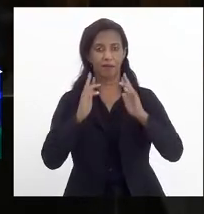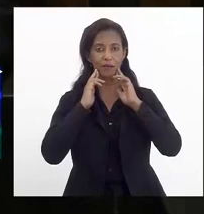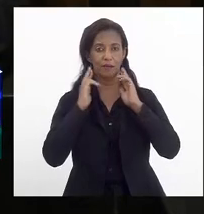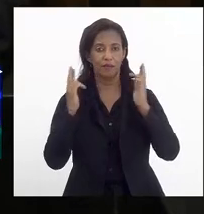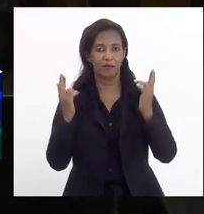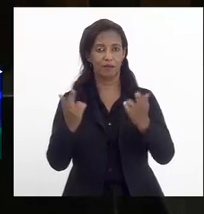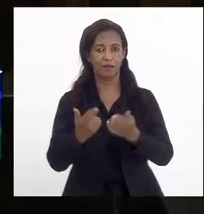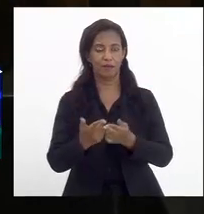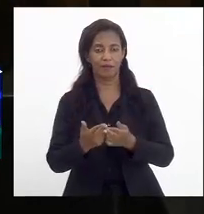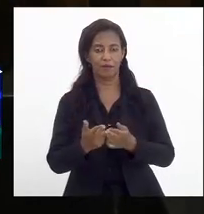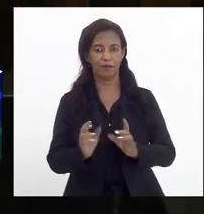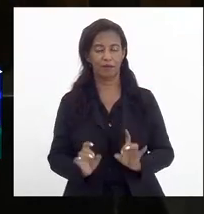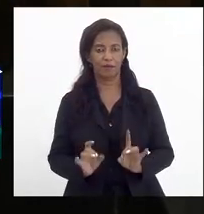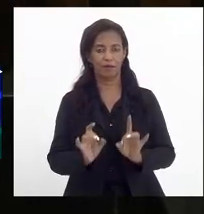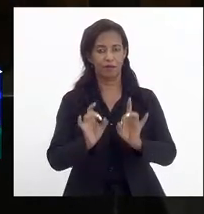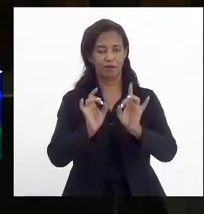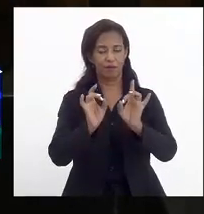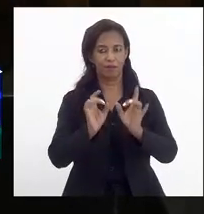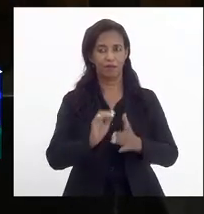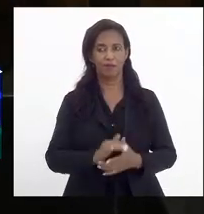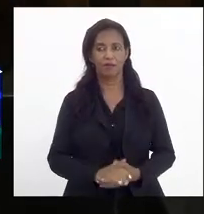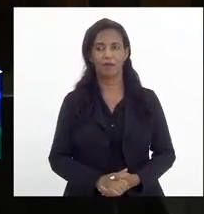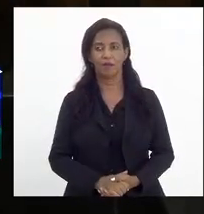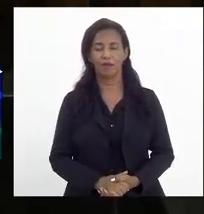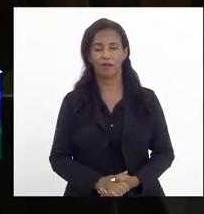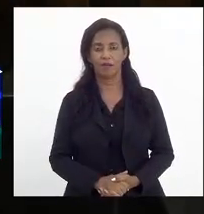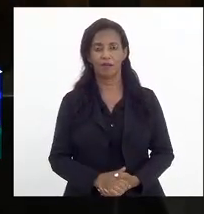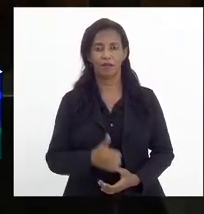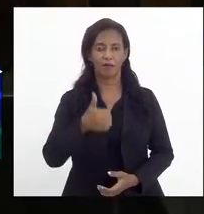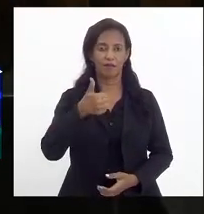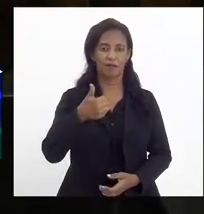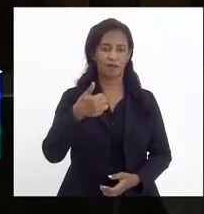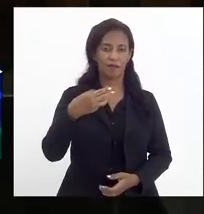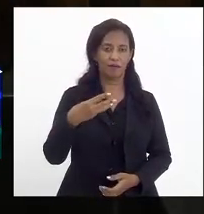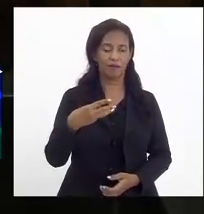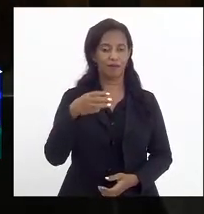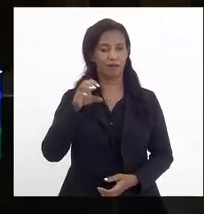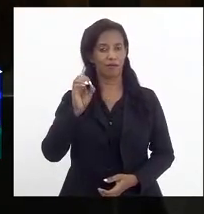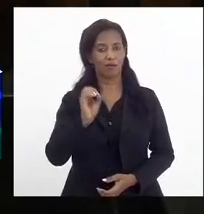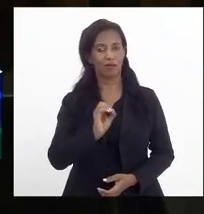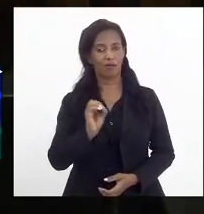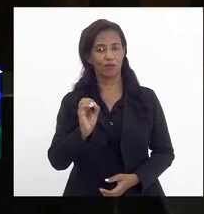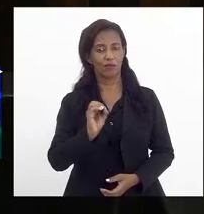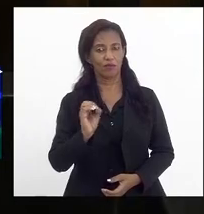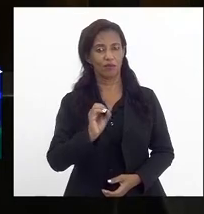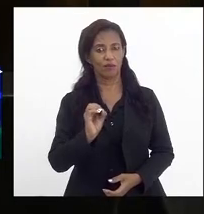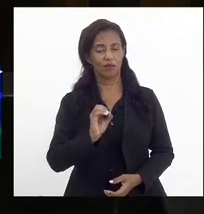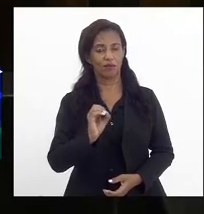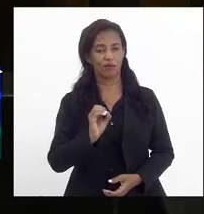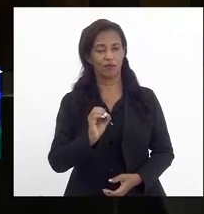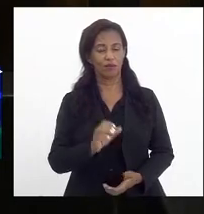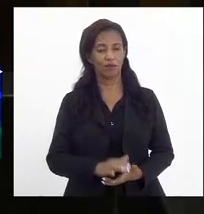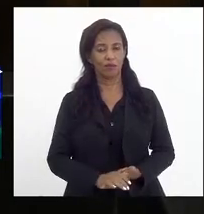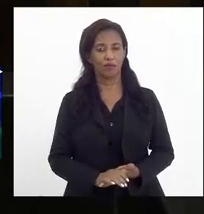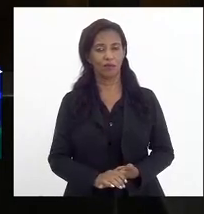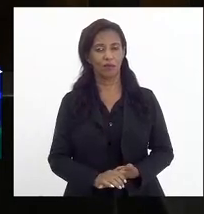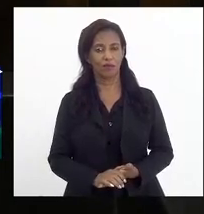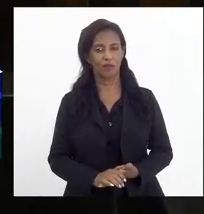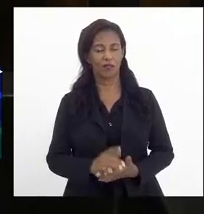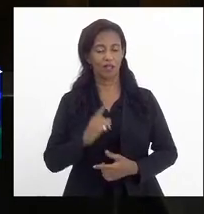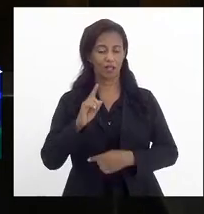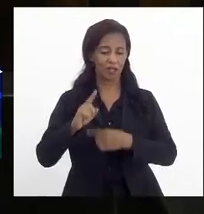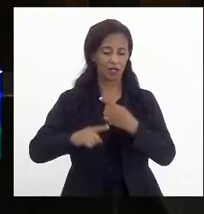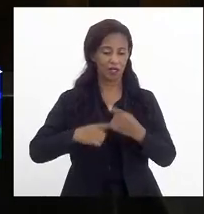inicial e no dia treze de outubro Bom dia após